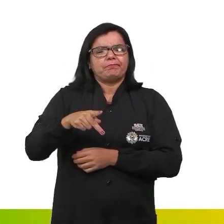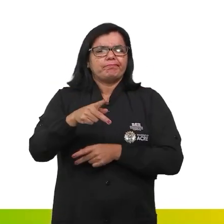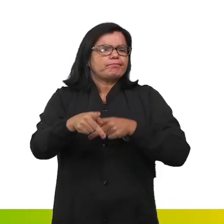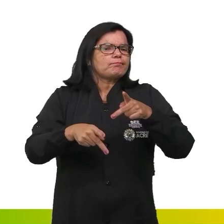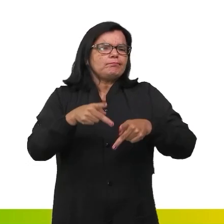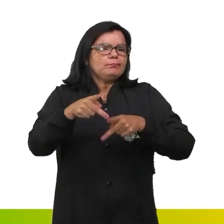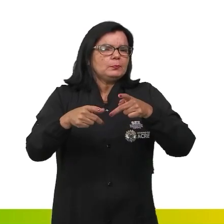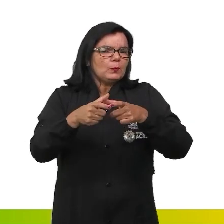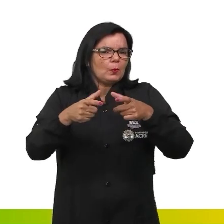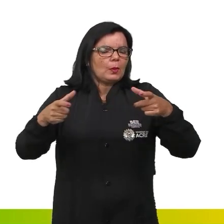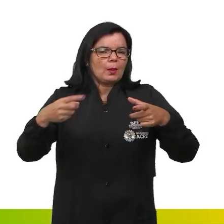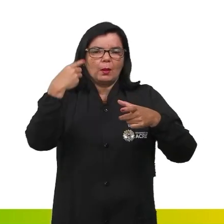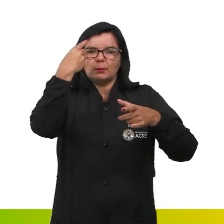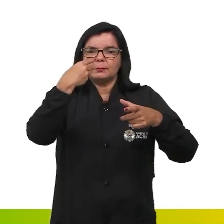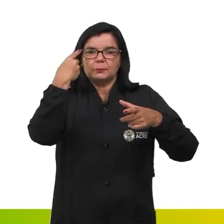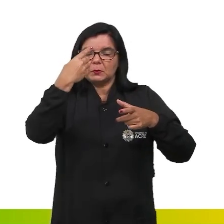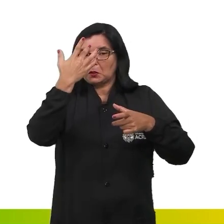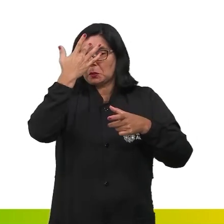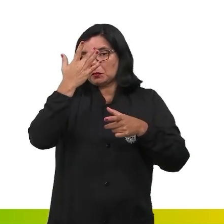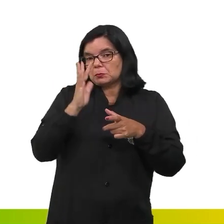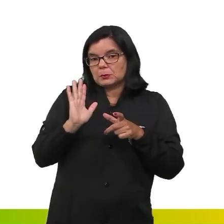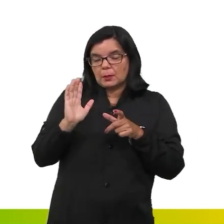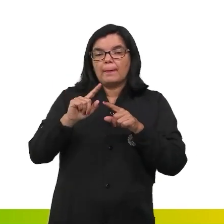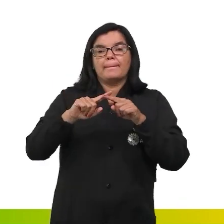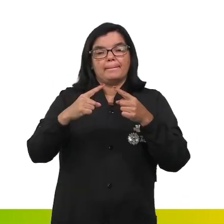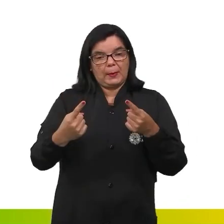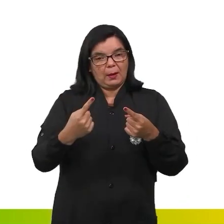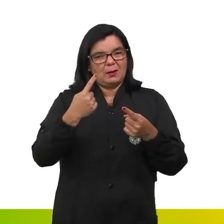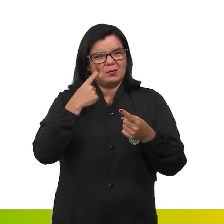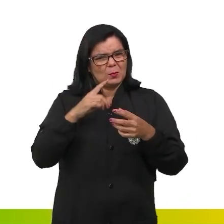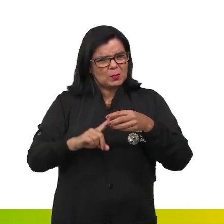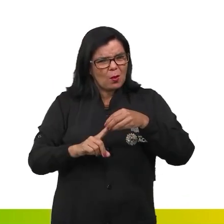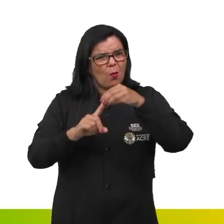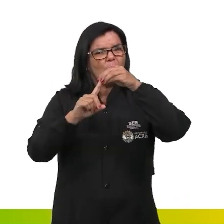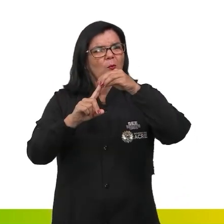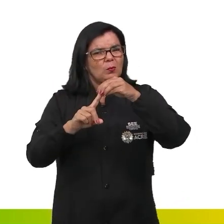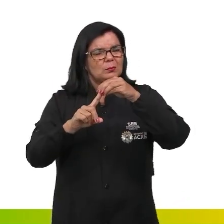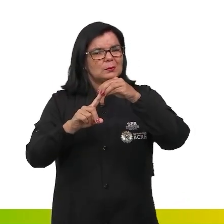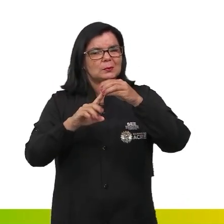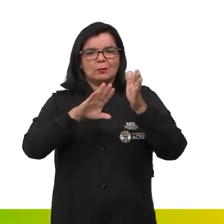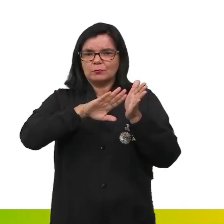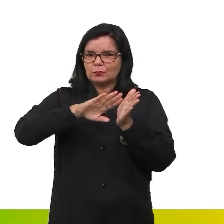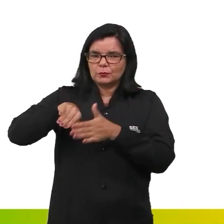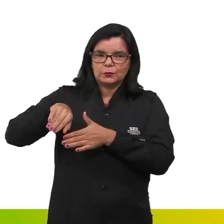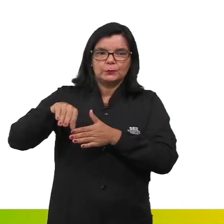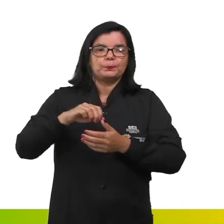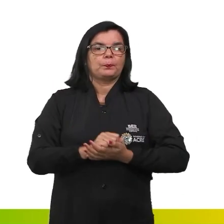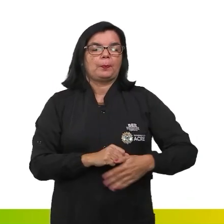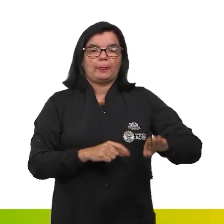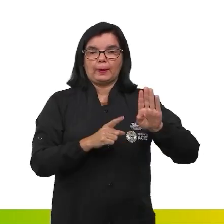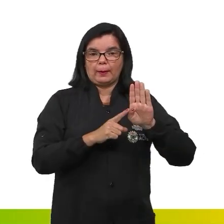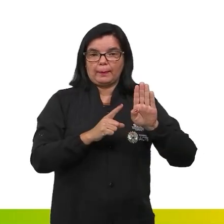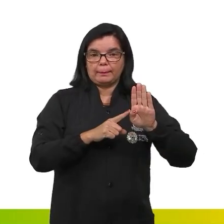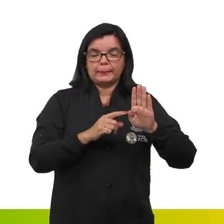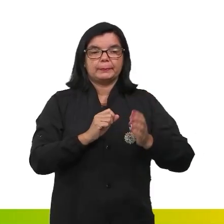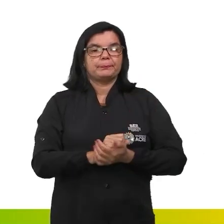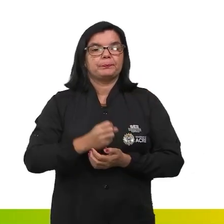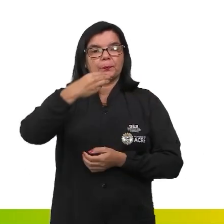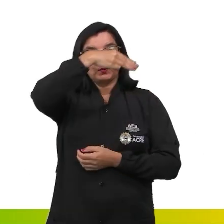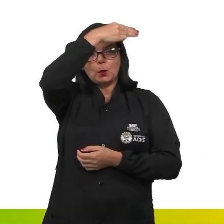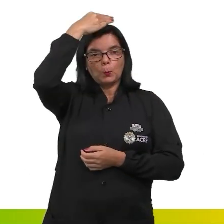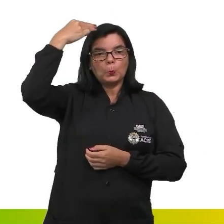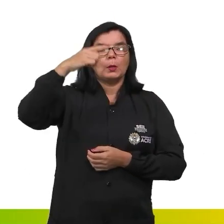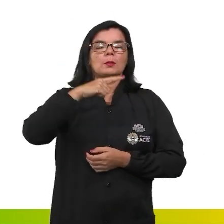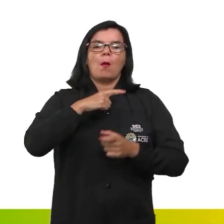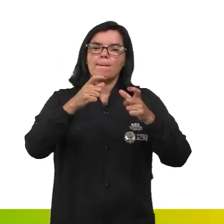populoso aí que fala espanhol. Não sei. Mas vai falar que é o único idioma oficial, você já descarta. Então pronto, isso aqui tá errada. Letra B. O